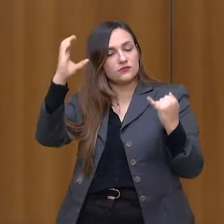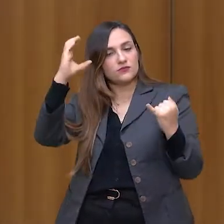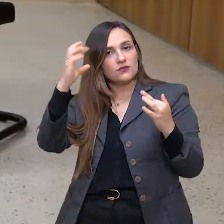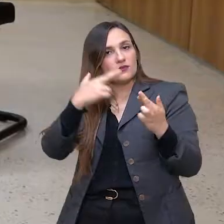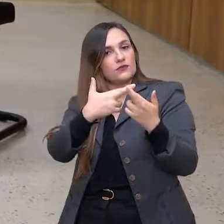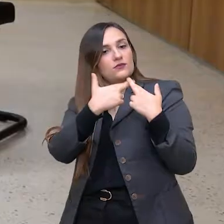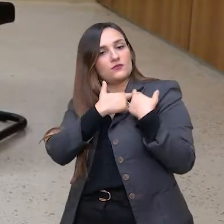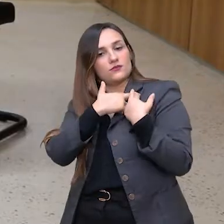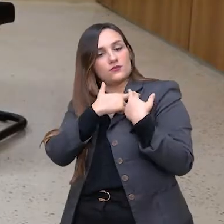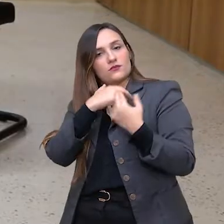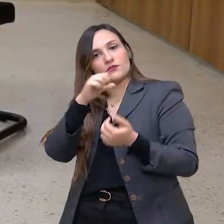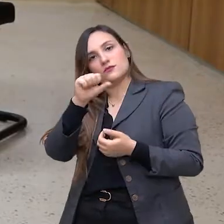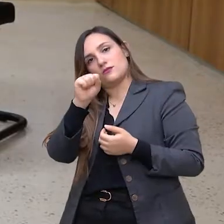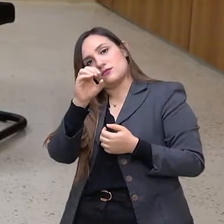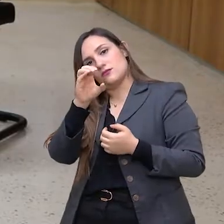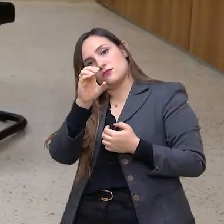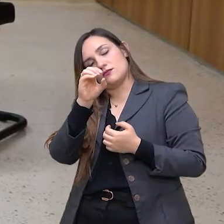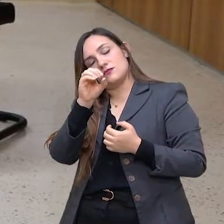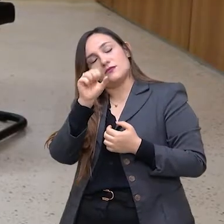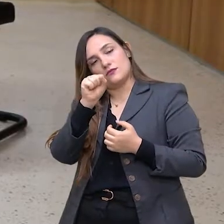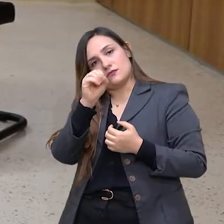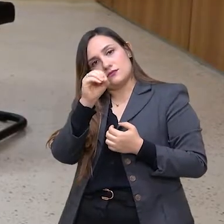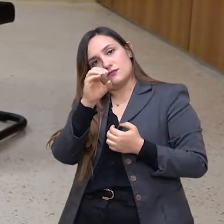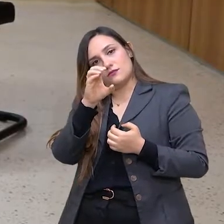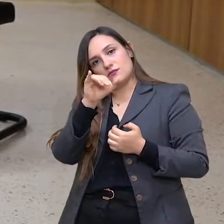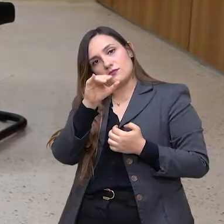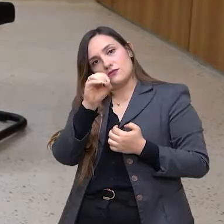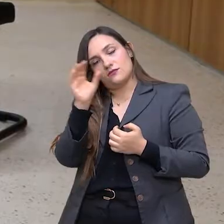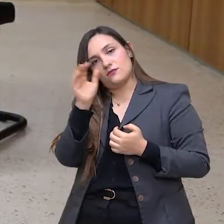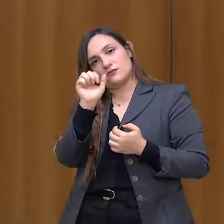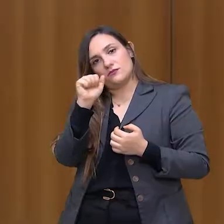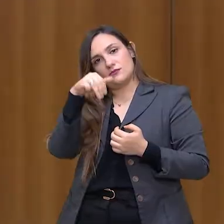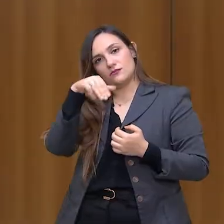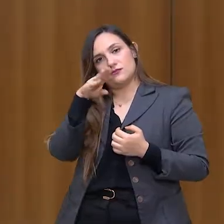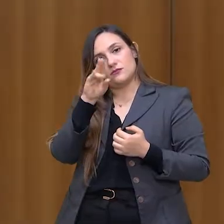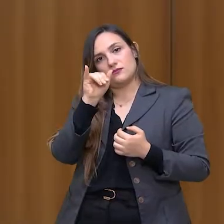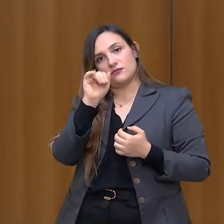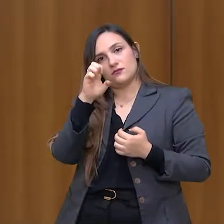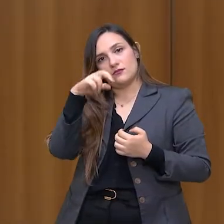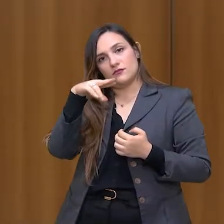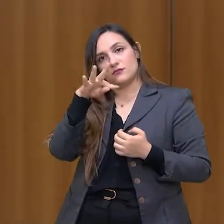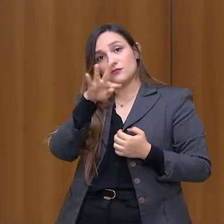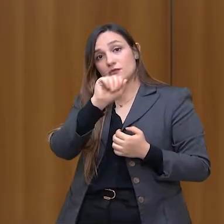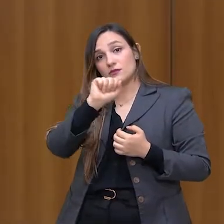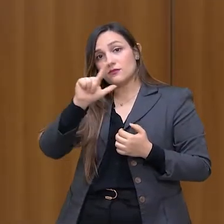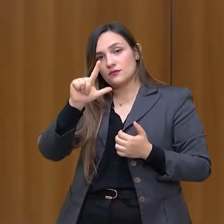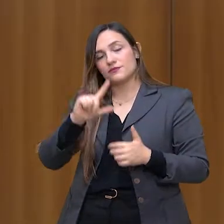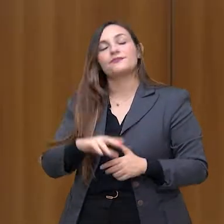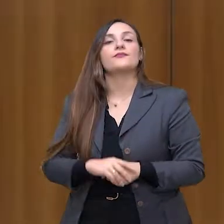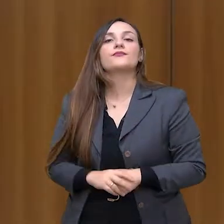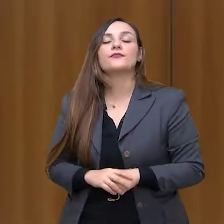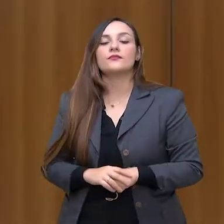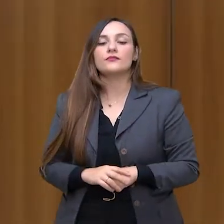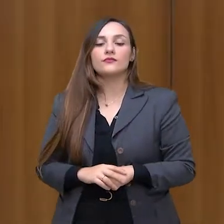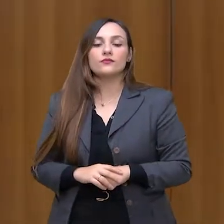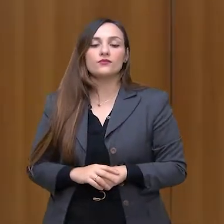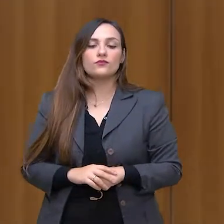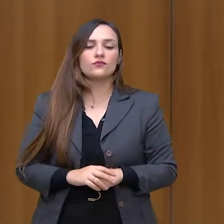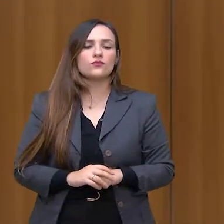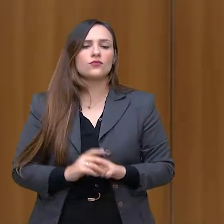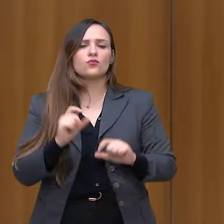socioambiental, né? Que aí nós entraríamos um pouco na questão do plano de logística sustentável, que é